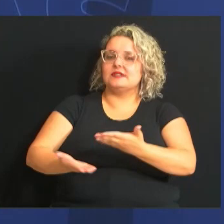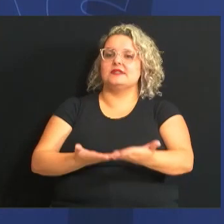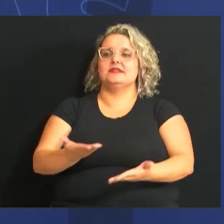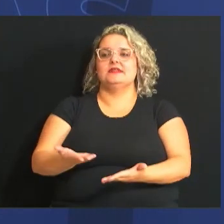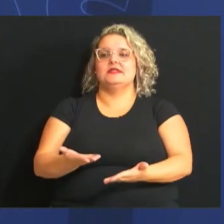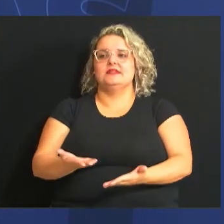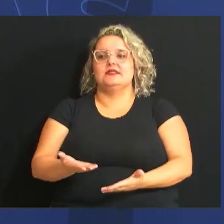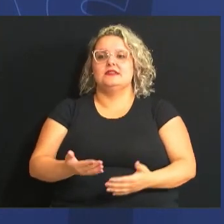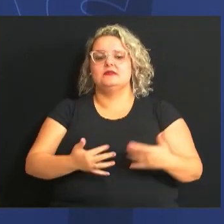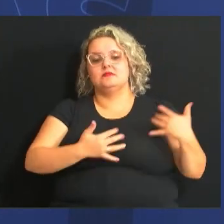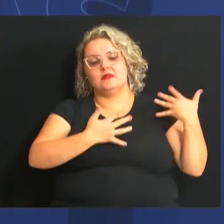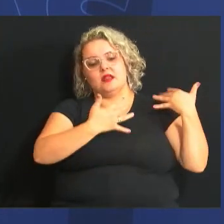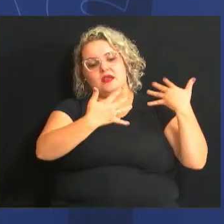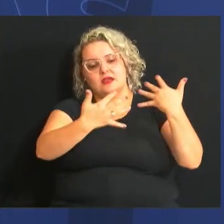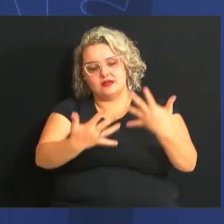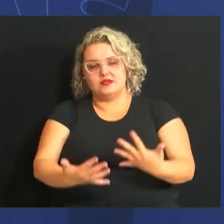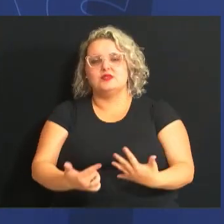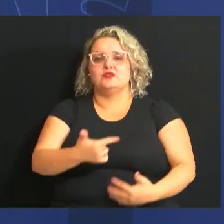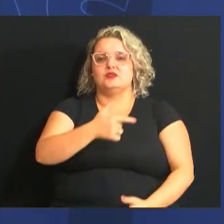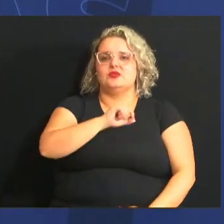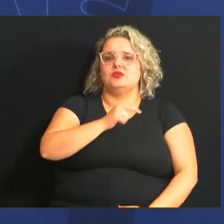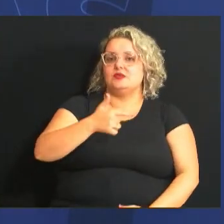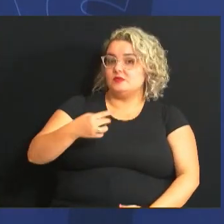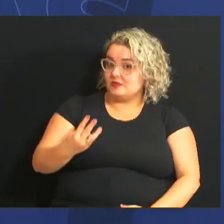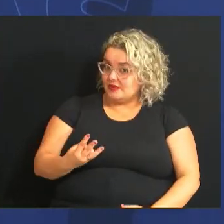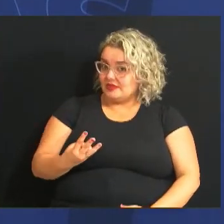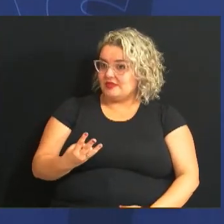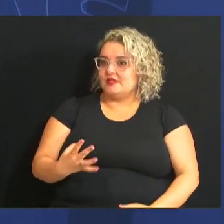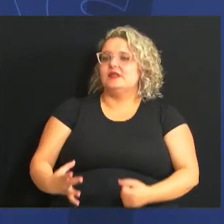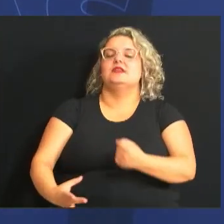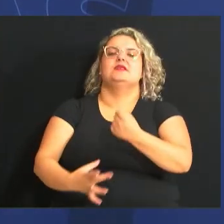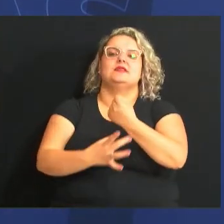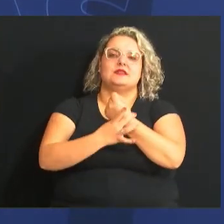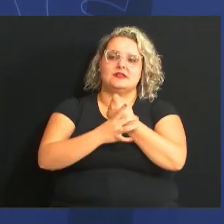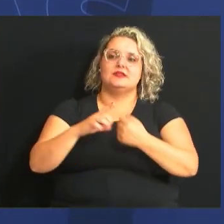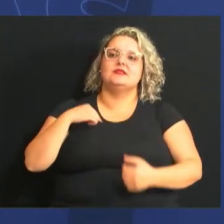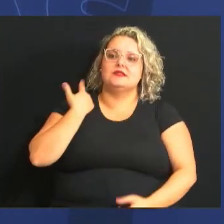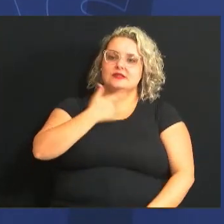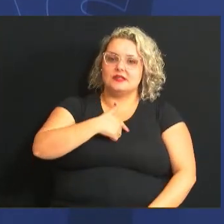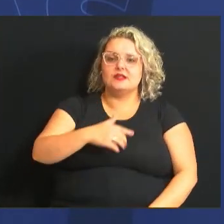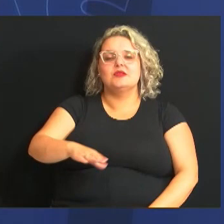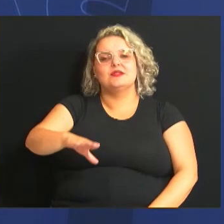longo deste ano de 2023, a segurança da nossa cidade.